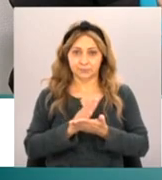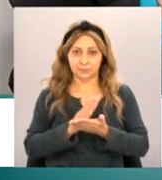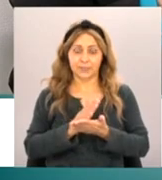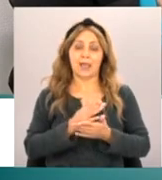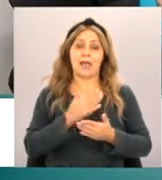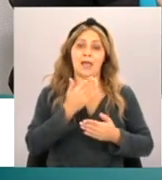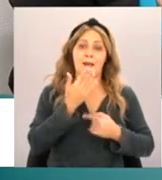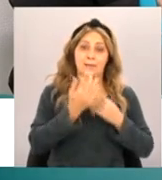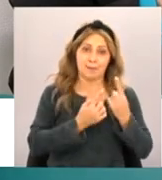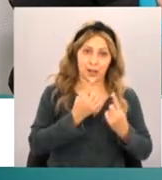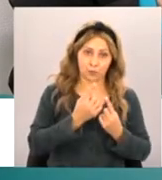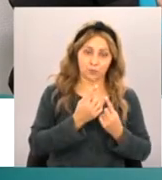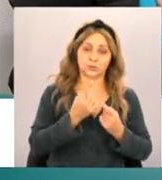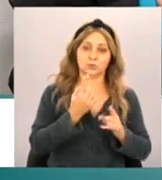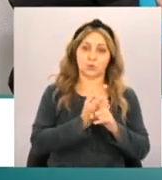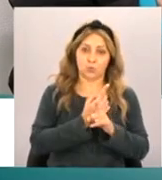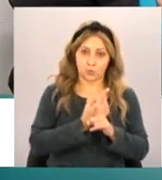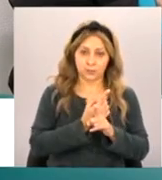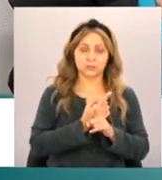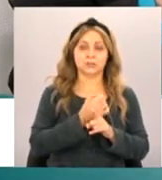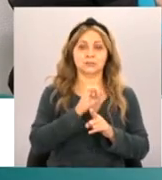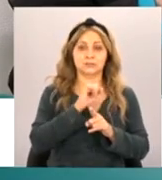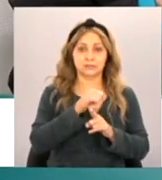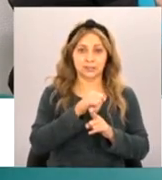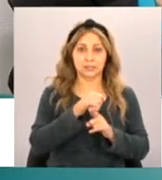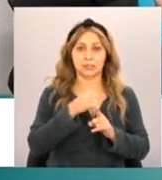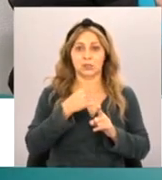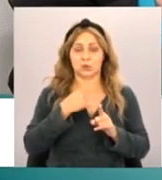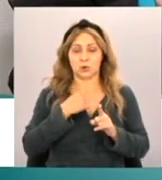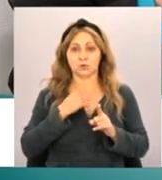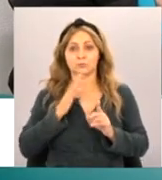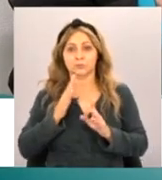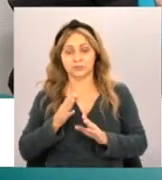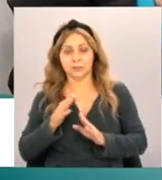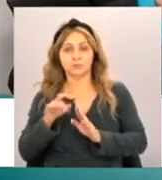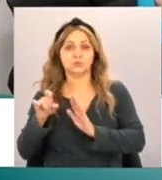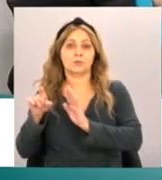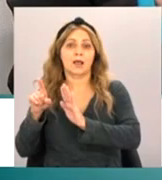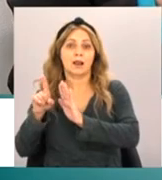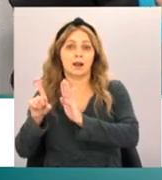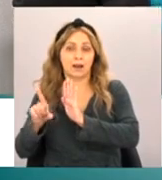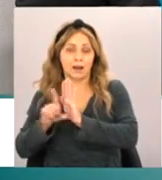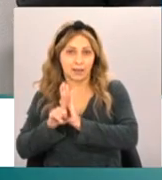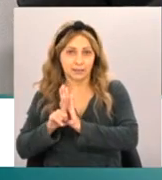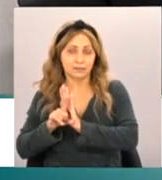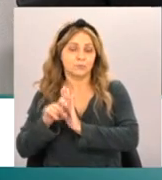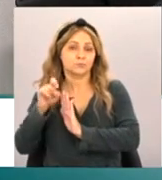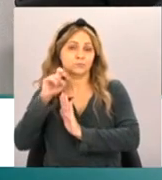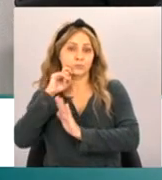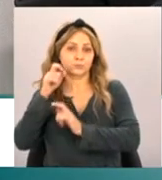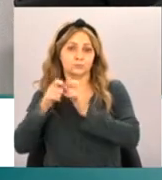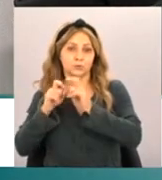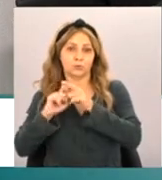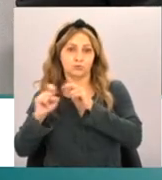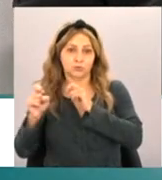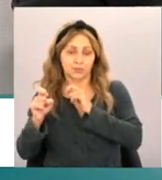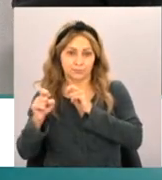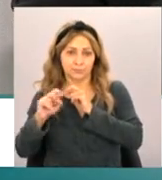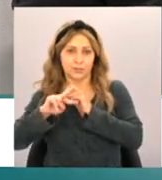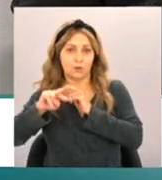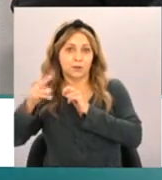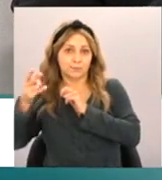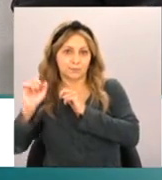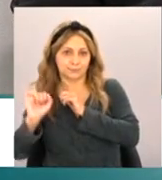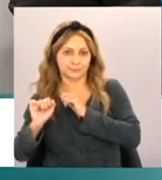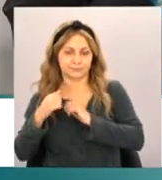soberania e uma política europeia para refugiados Imigrantes aquilo que nós precisamos é aquilo que nós não temos Eu talvez